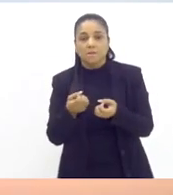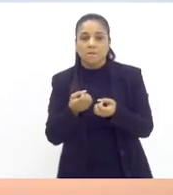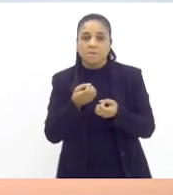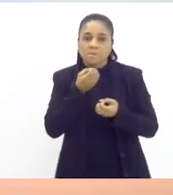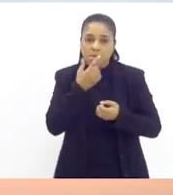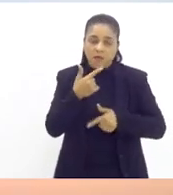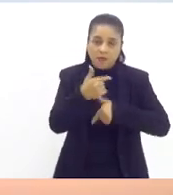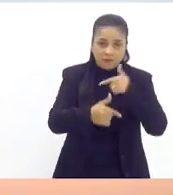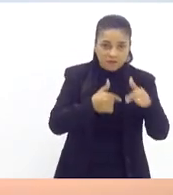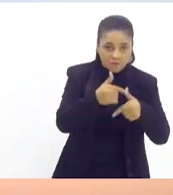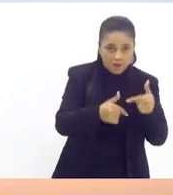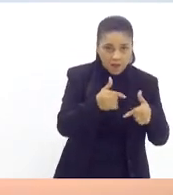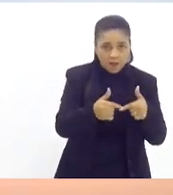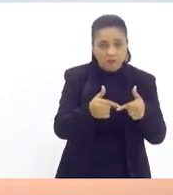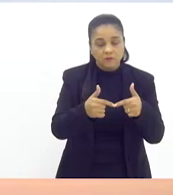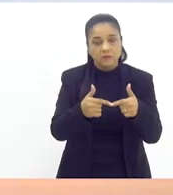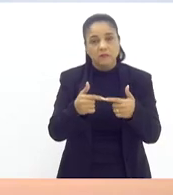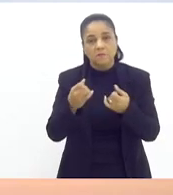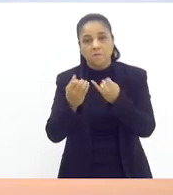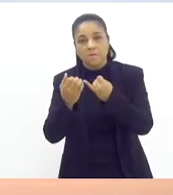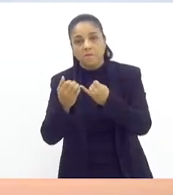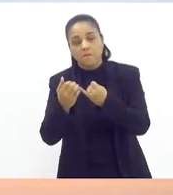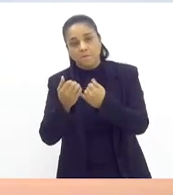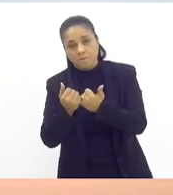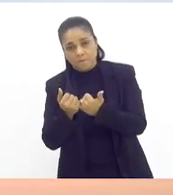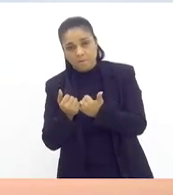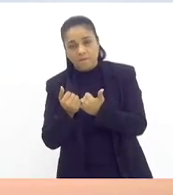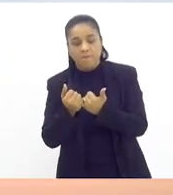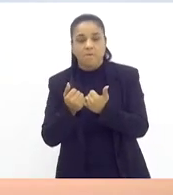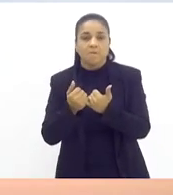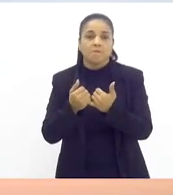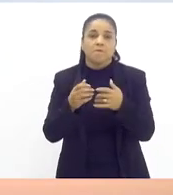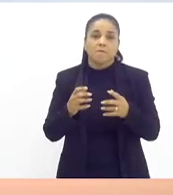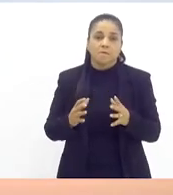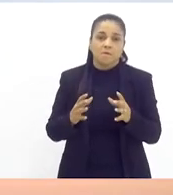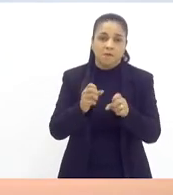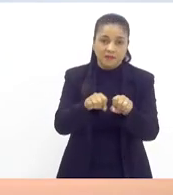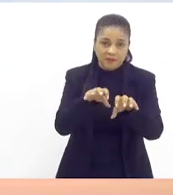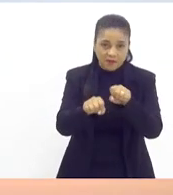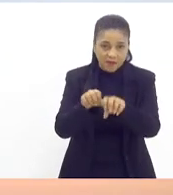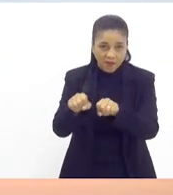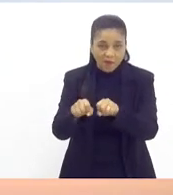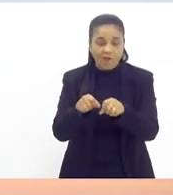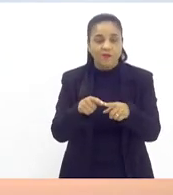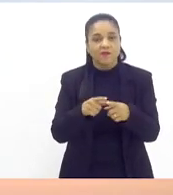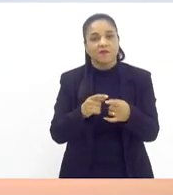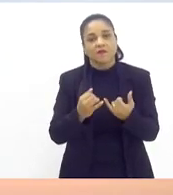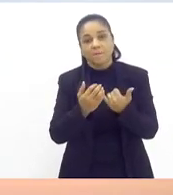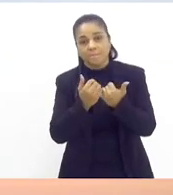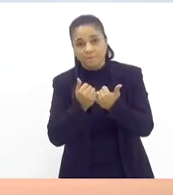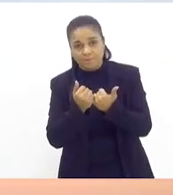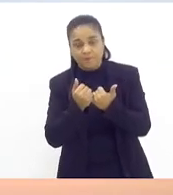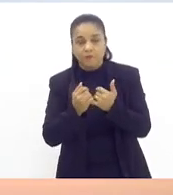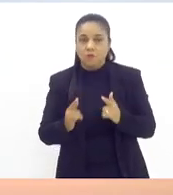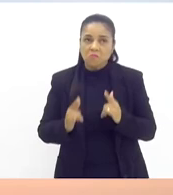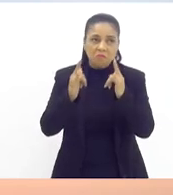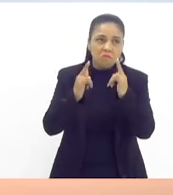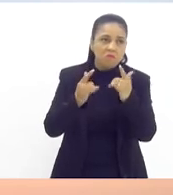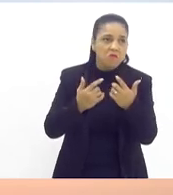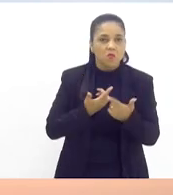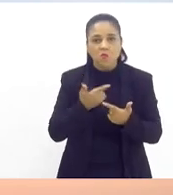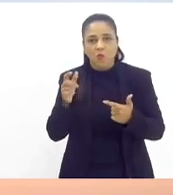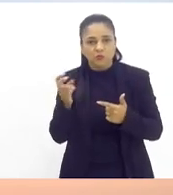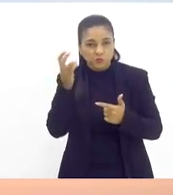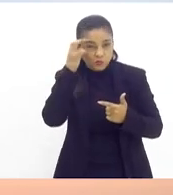é bem material e bem imaterial, ela se torna cada vez menos clara. Então é muito importante ter essa base ampla. Aliás, o Brasil hoje é o